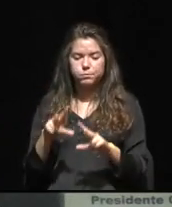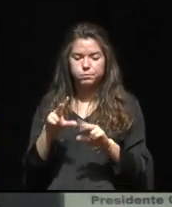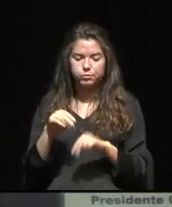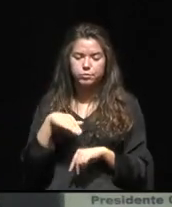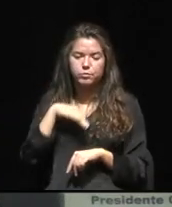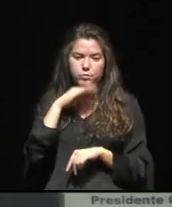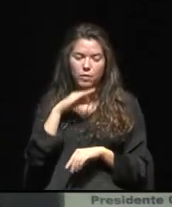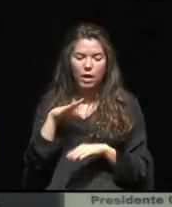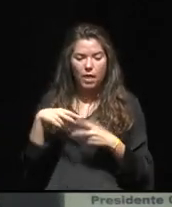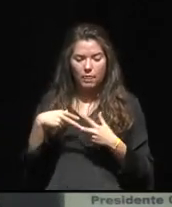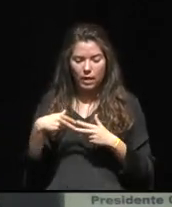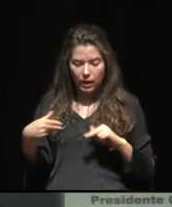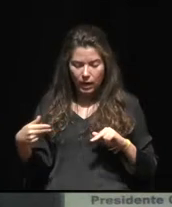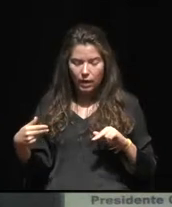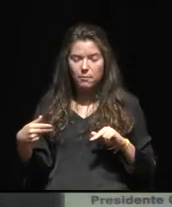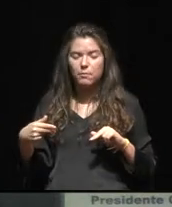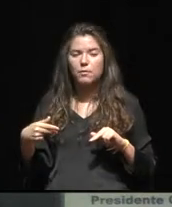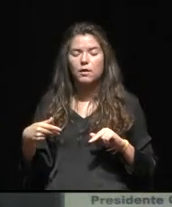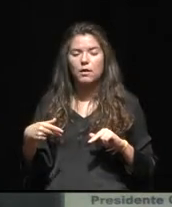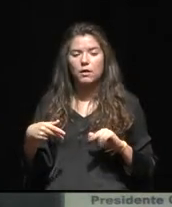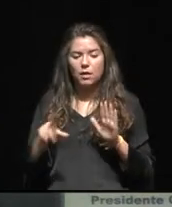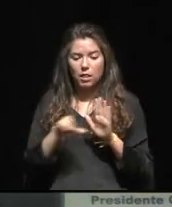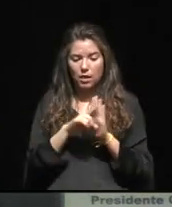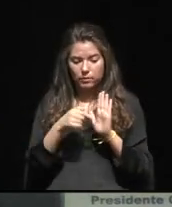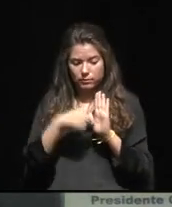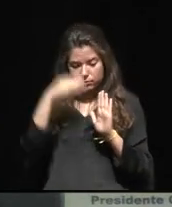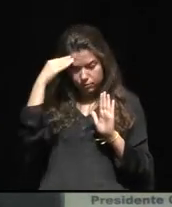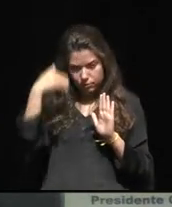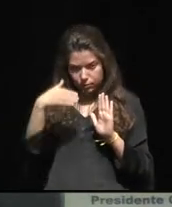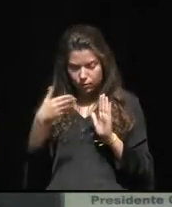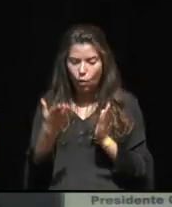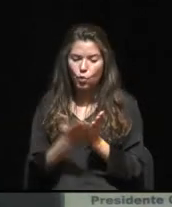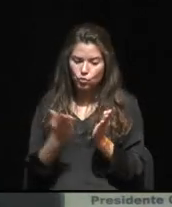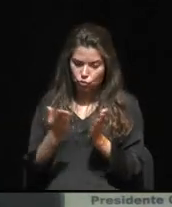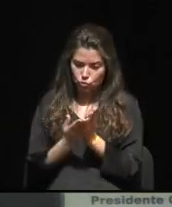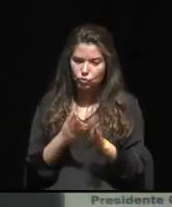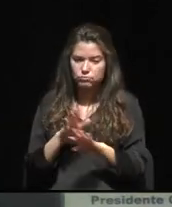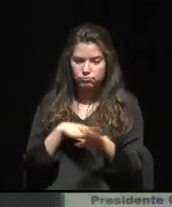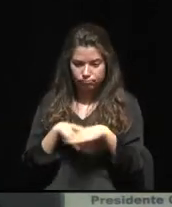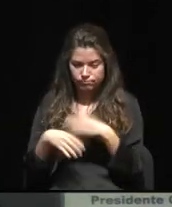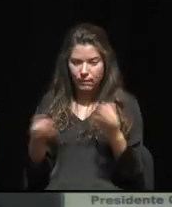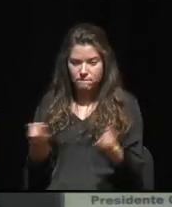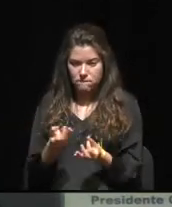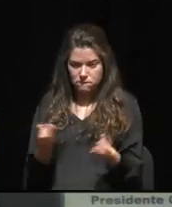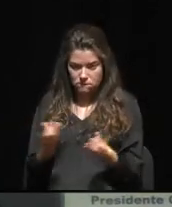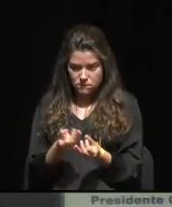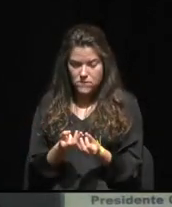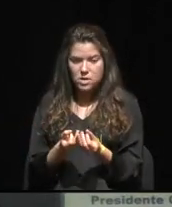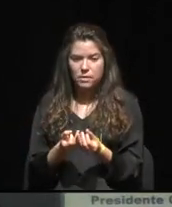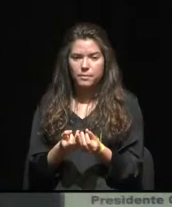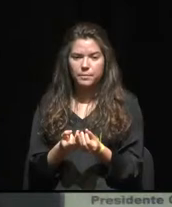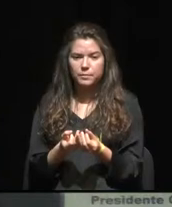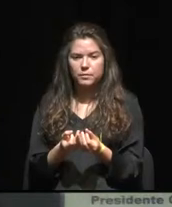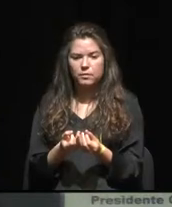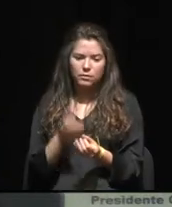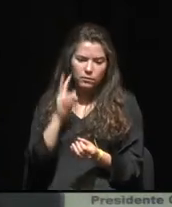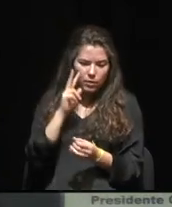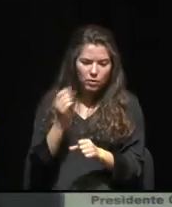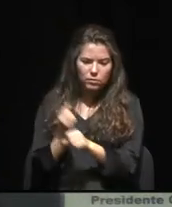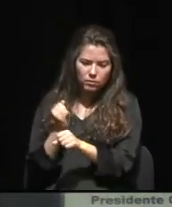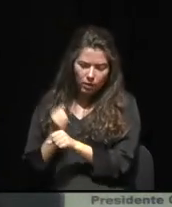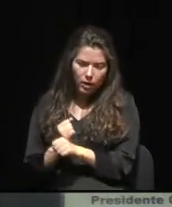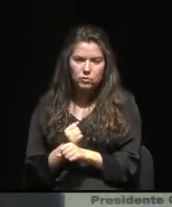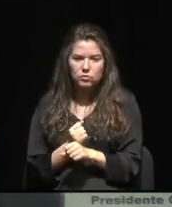da da câmara como a lei previa fizeram-nos um estudo identificaram as as as atividades que estavam sujeitas a